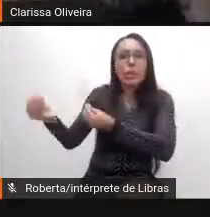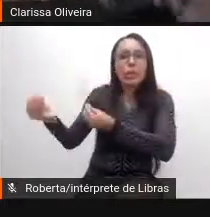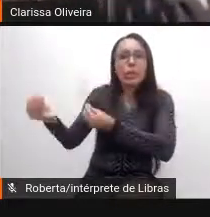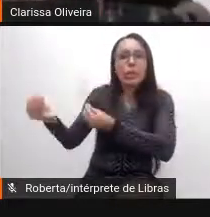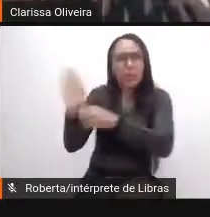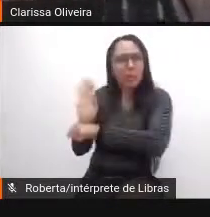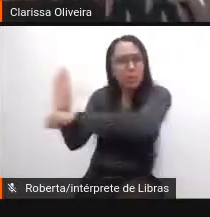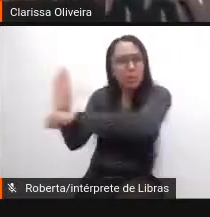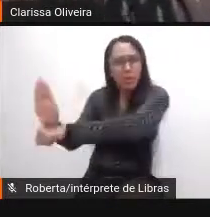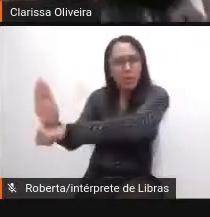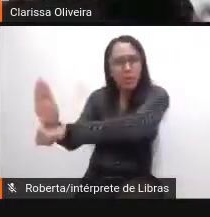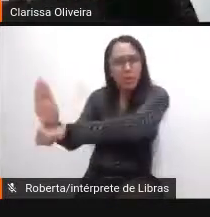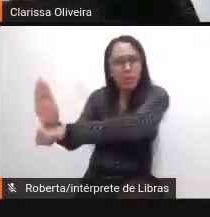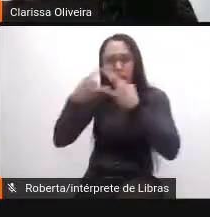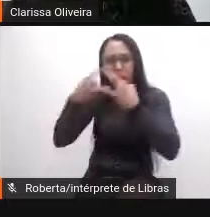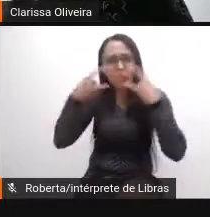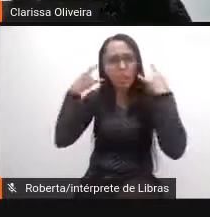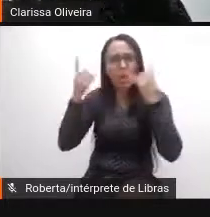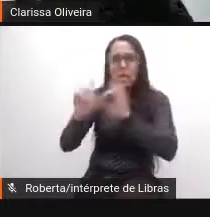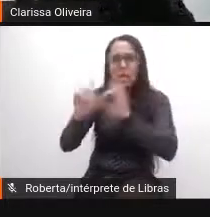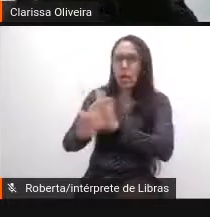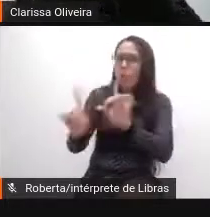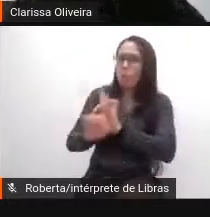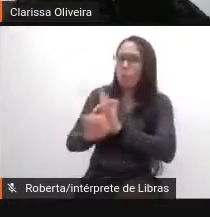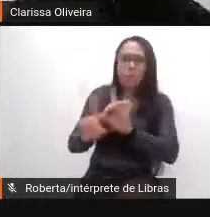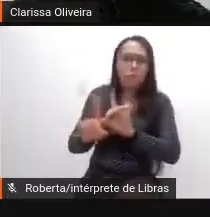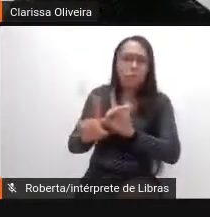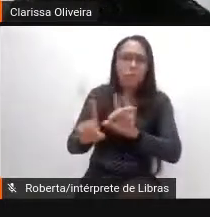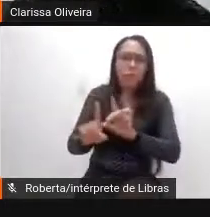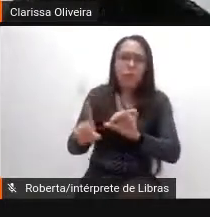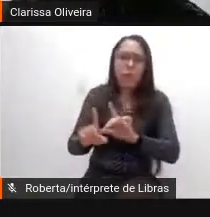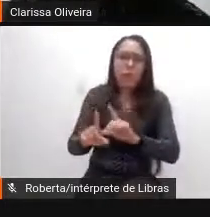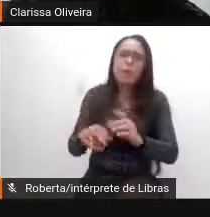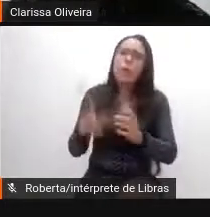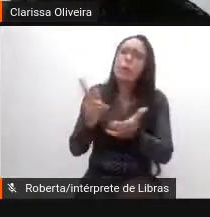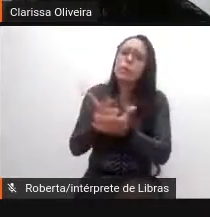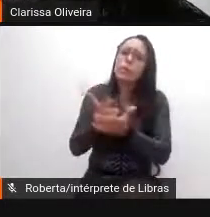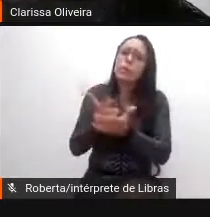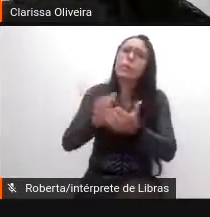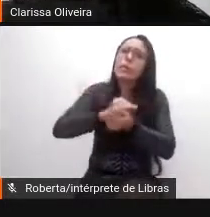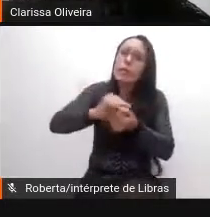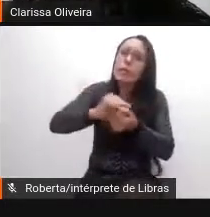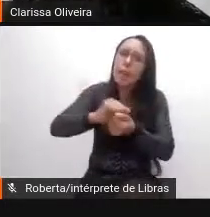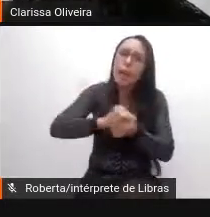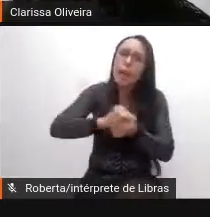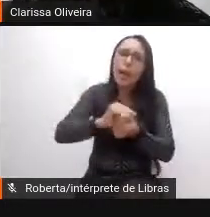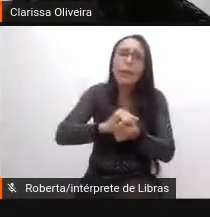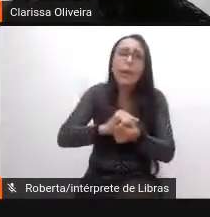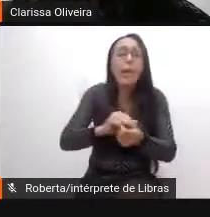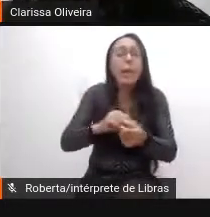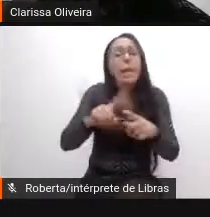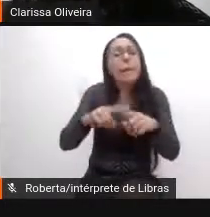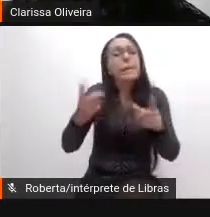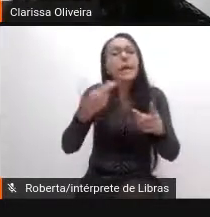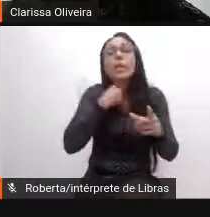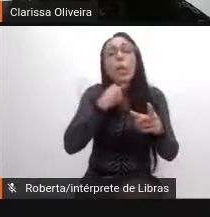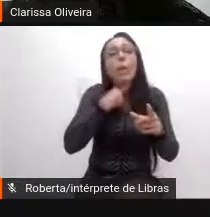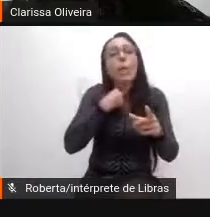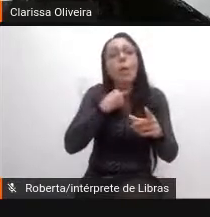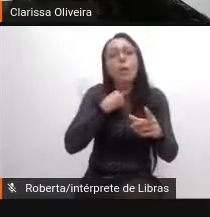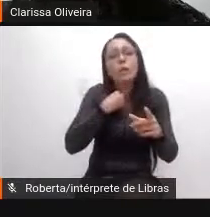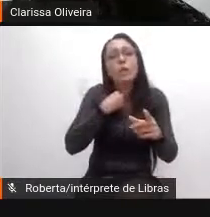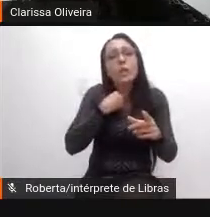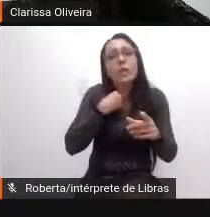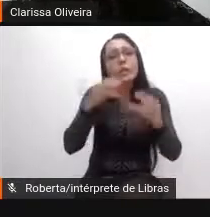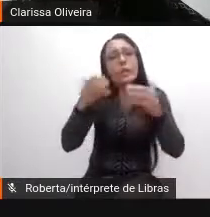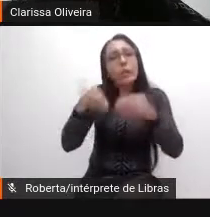uso individual. Mesmo que você lave, ainda assim, você não pode passar para outra pessoa. Cada um deve